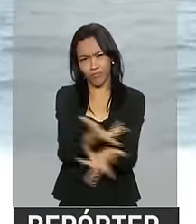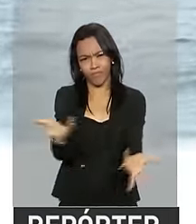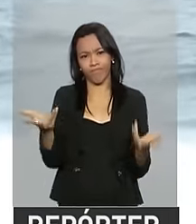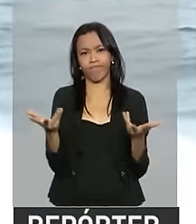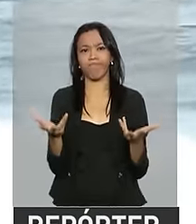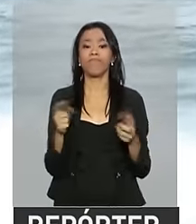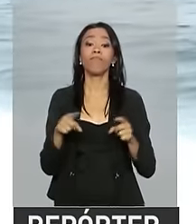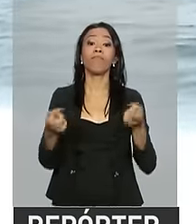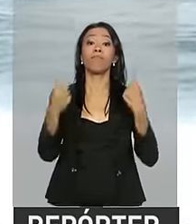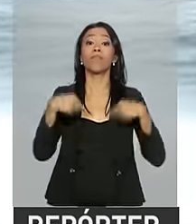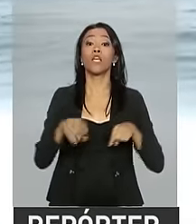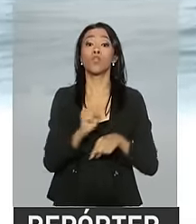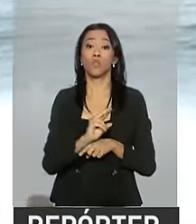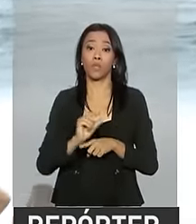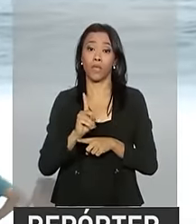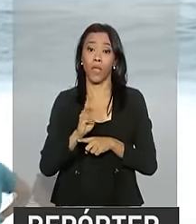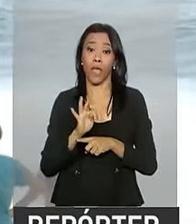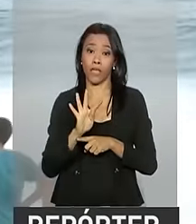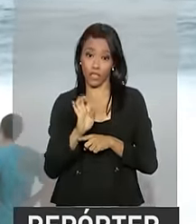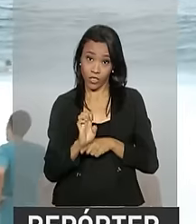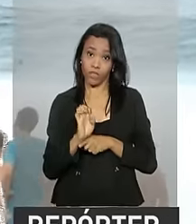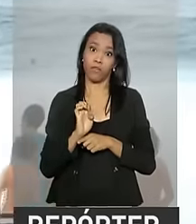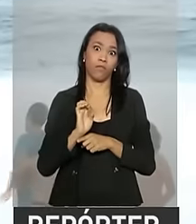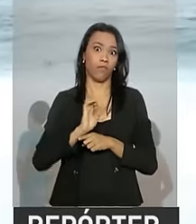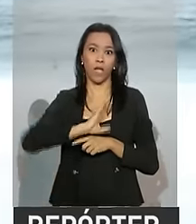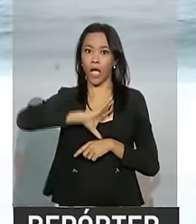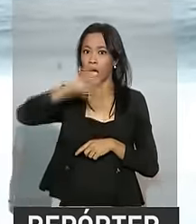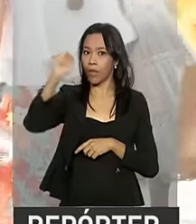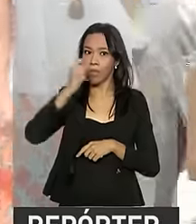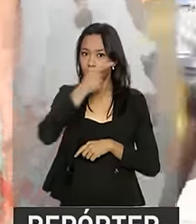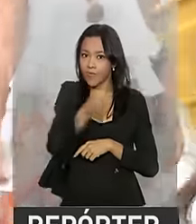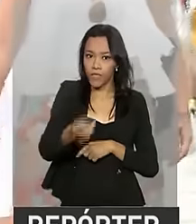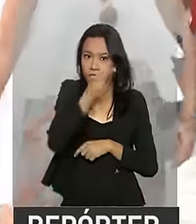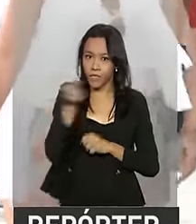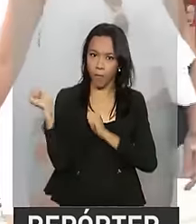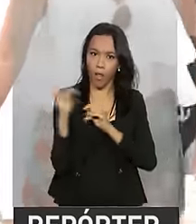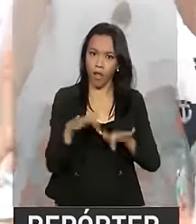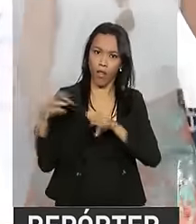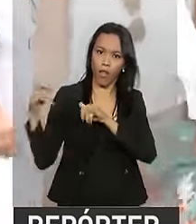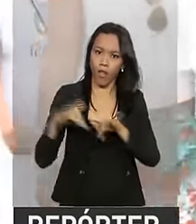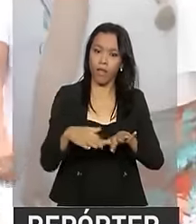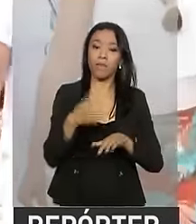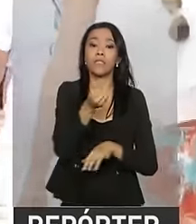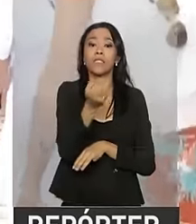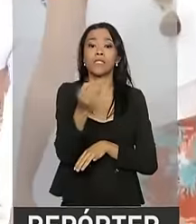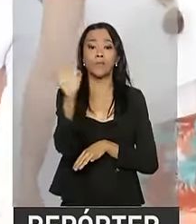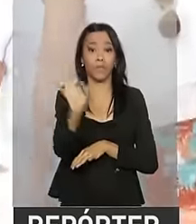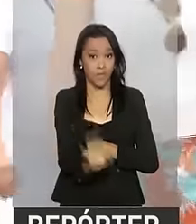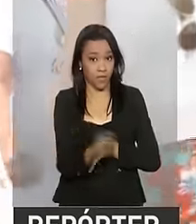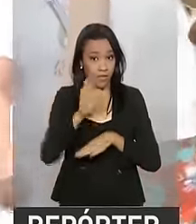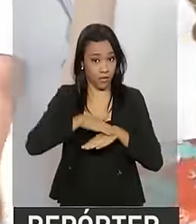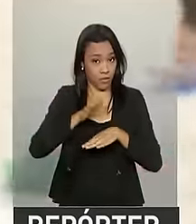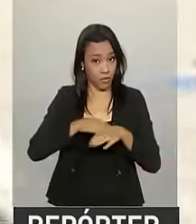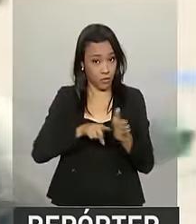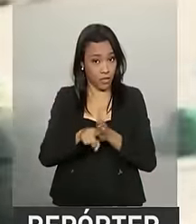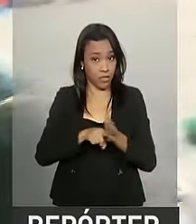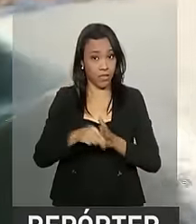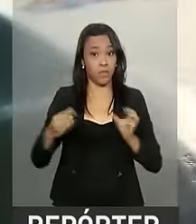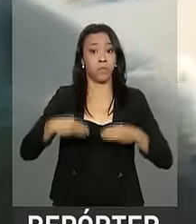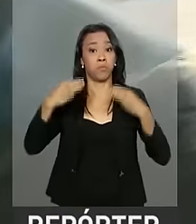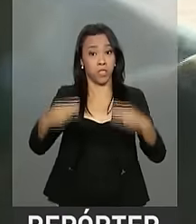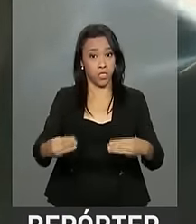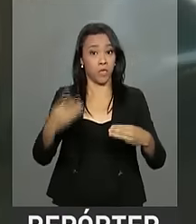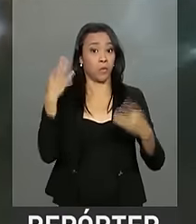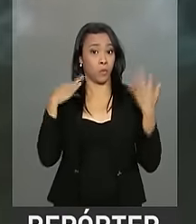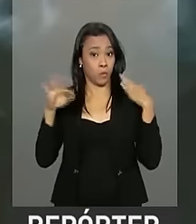mas a região sudeste foi a campeã entre os visitantes brasileiros 60% deles segundo o Ministério do Turismo